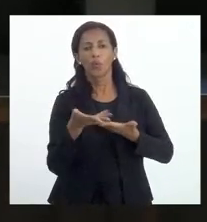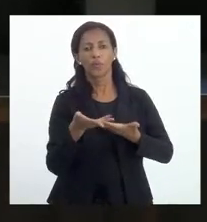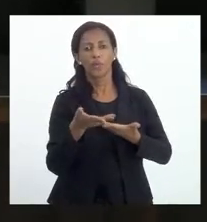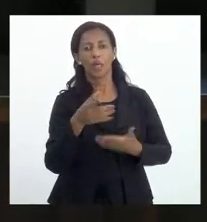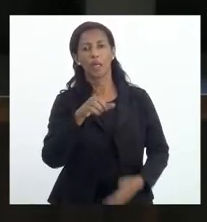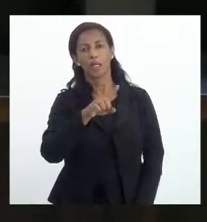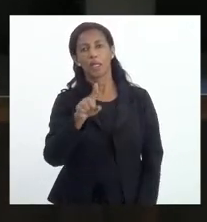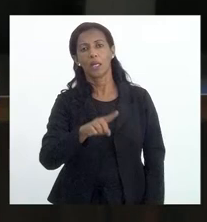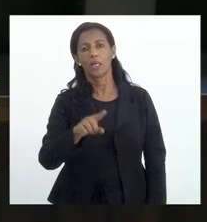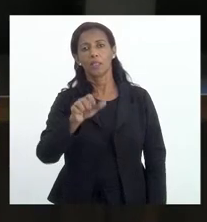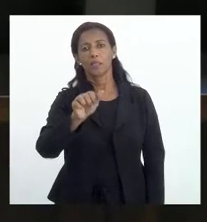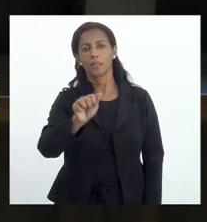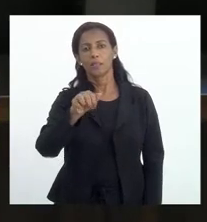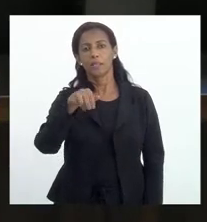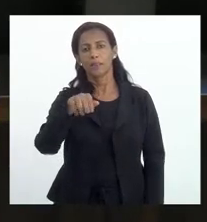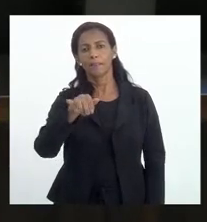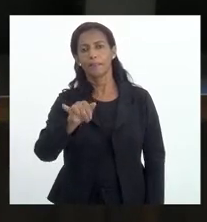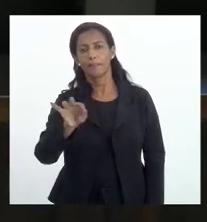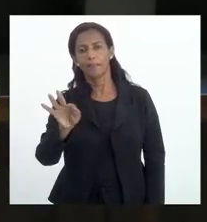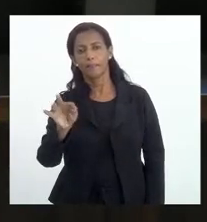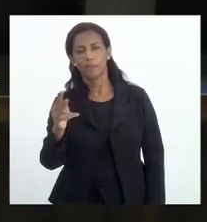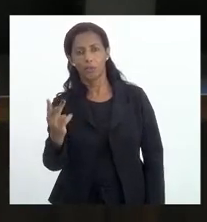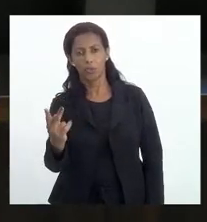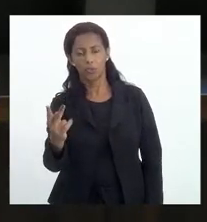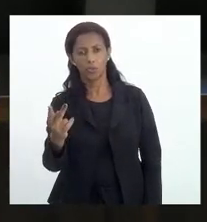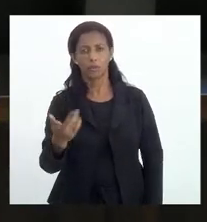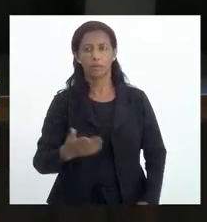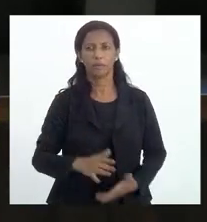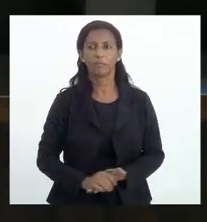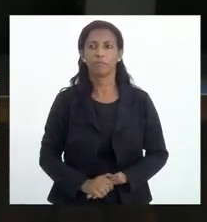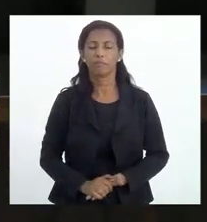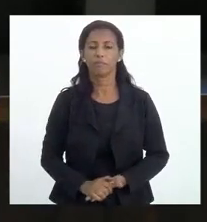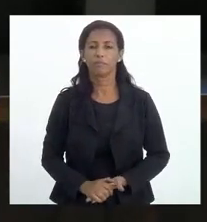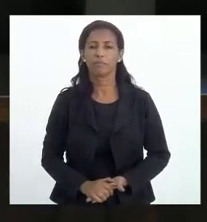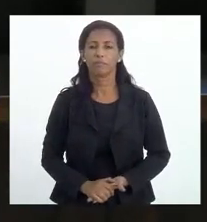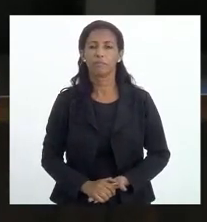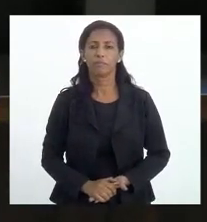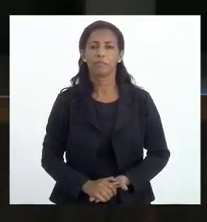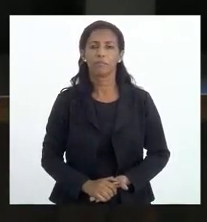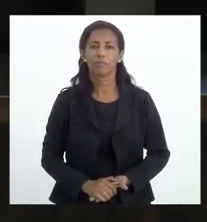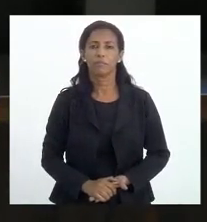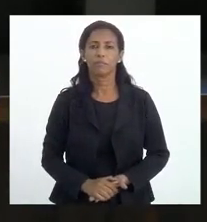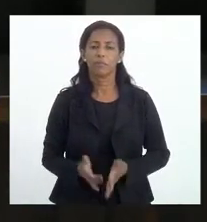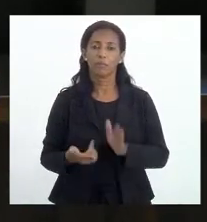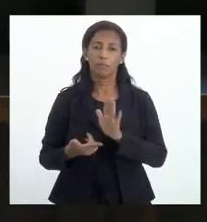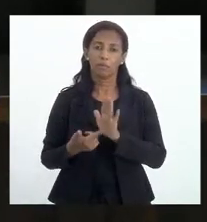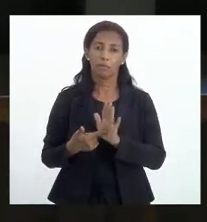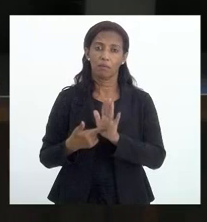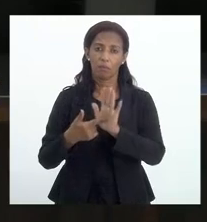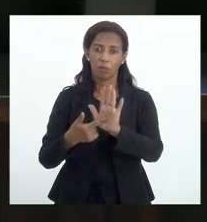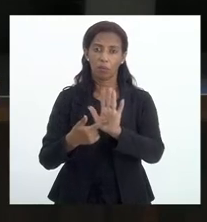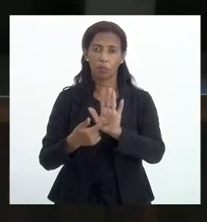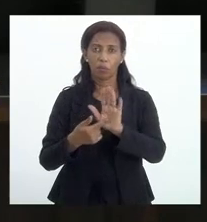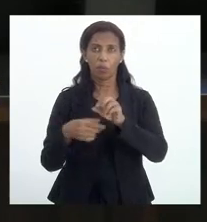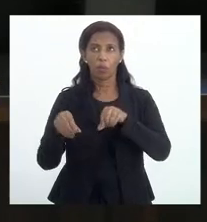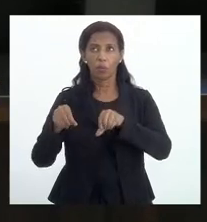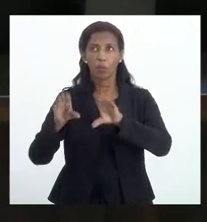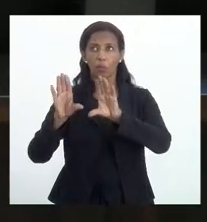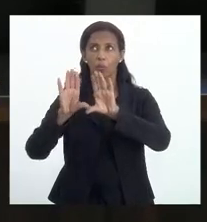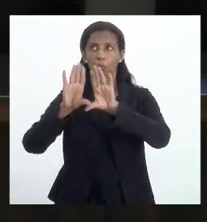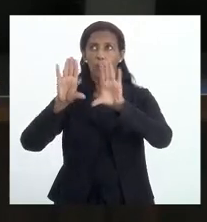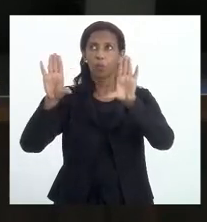Zamit que faça a sua exposição sobre